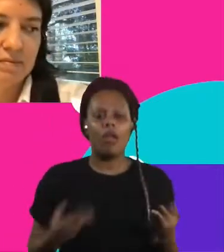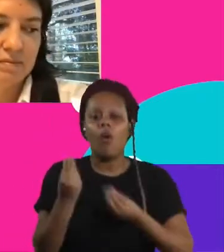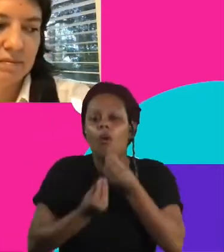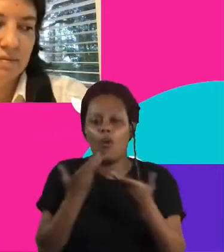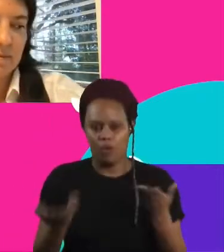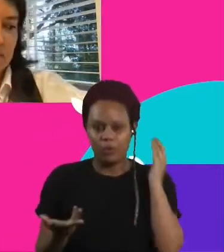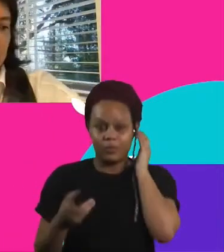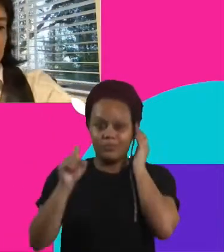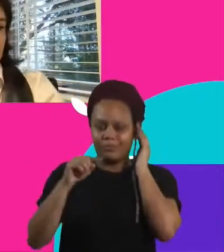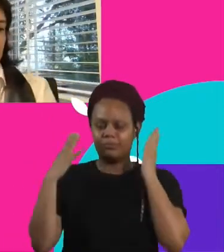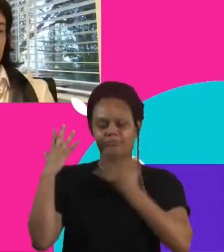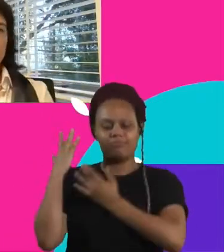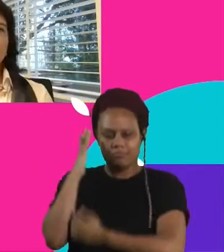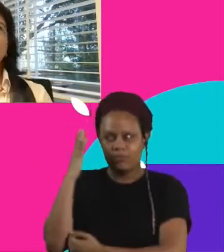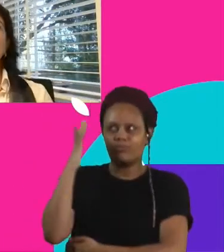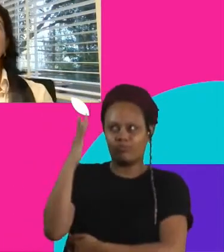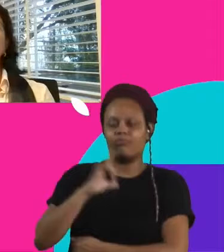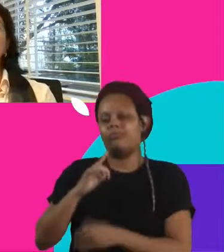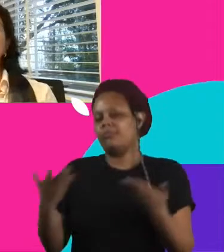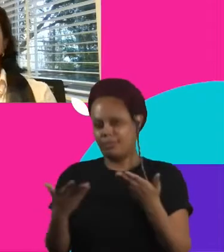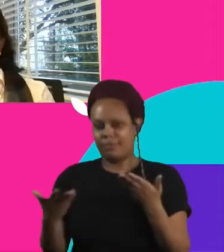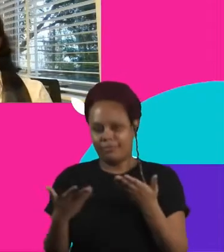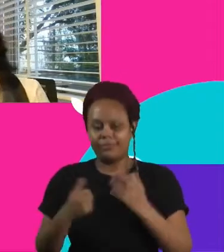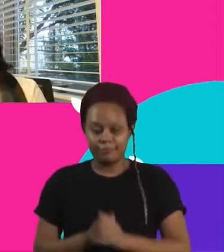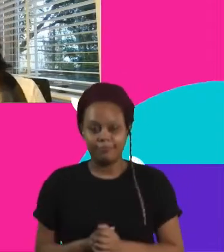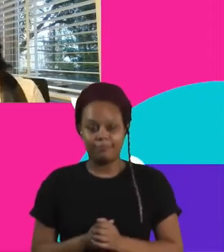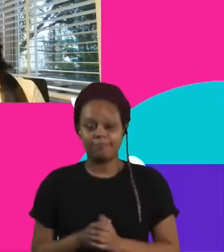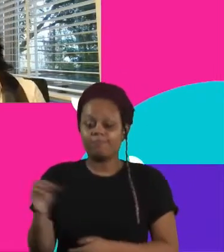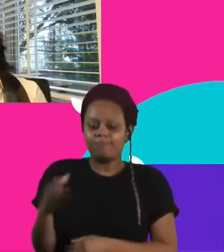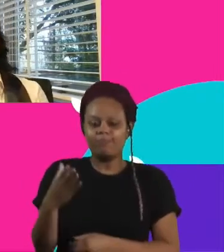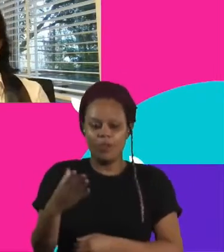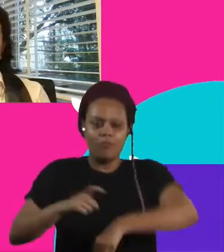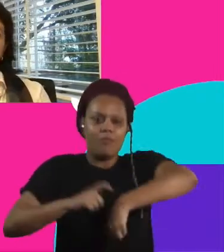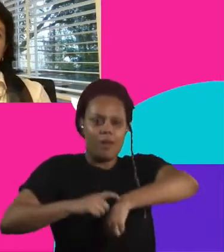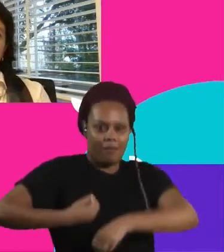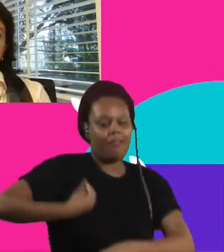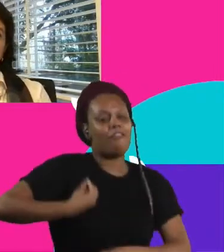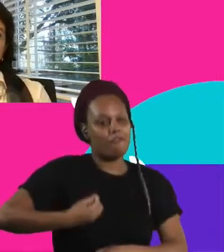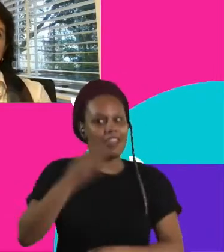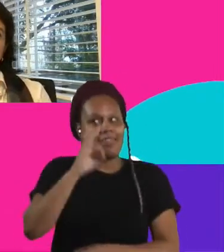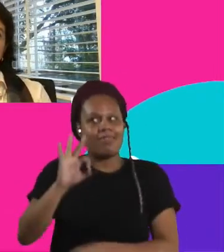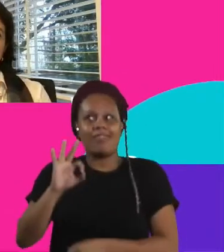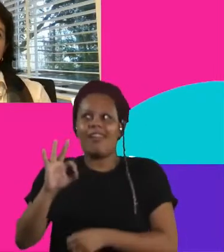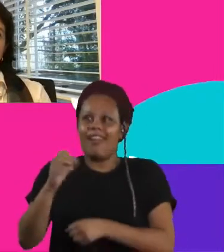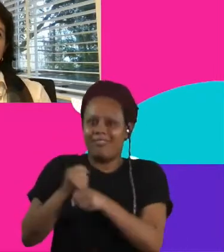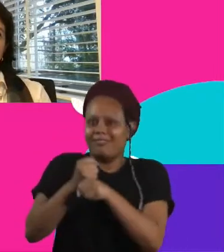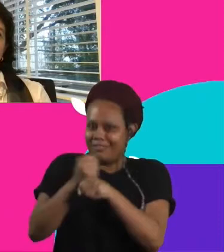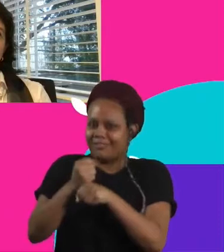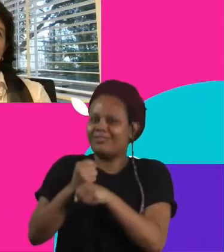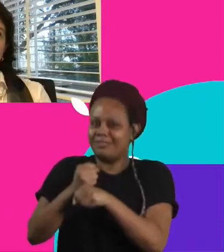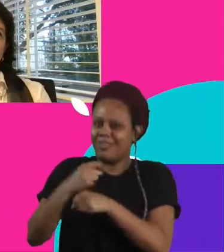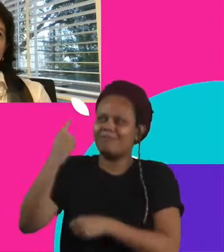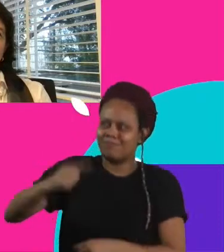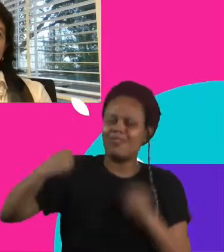grande sonho agora, que inicia nessa nossa nova fase de vida, Lúcia, em que a gente está aí 10 anos depois, com todo esse time,